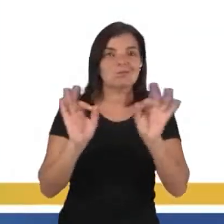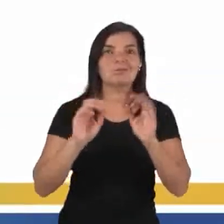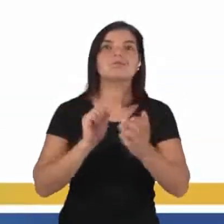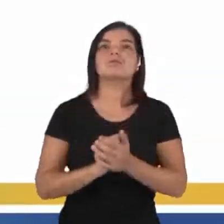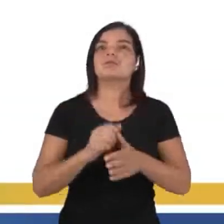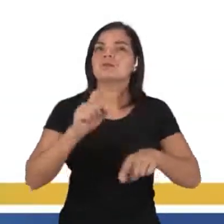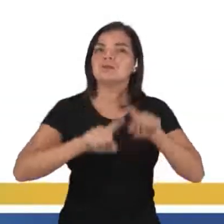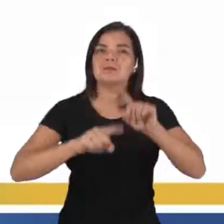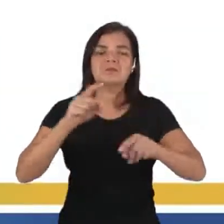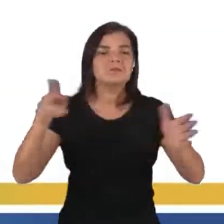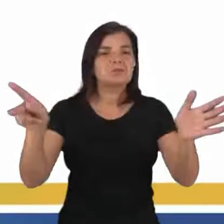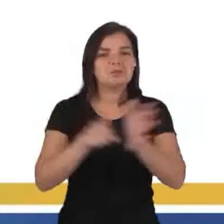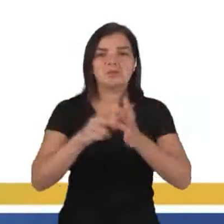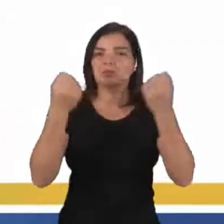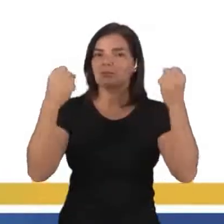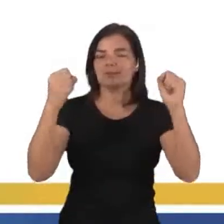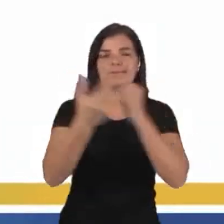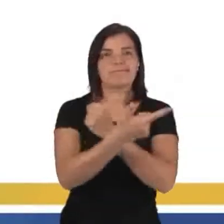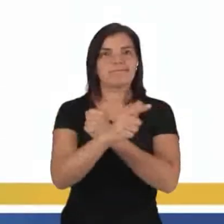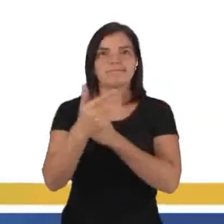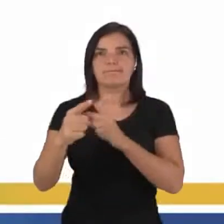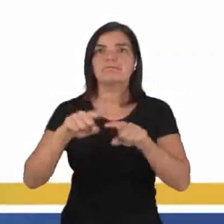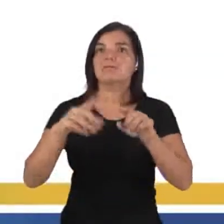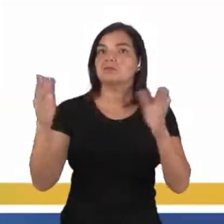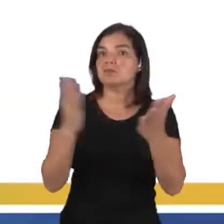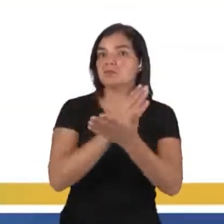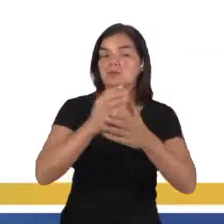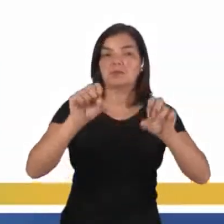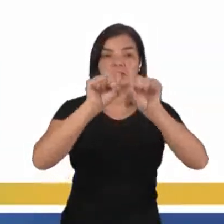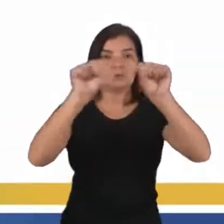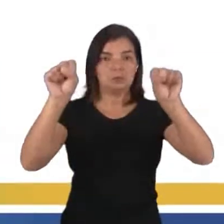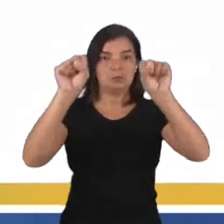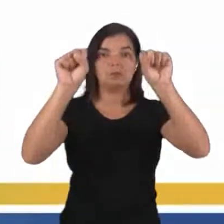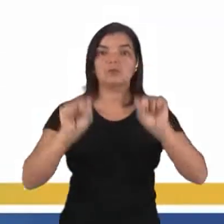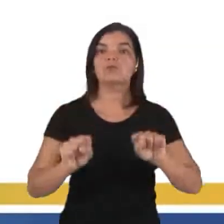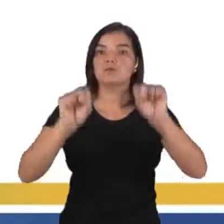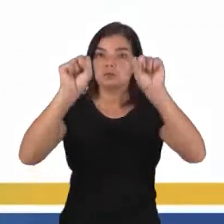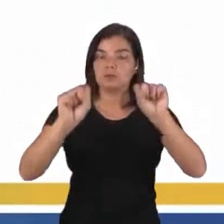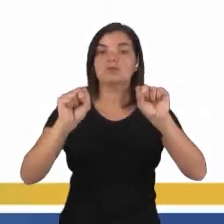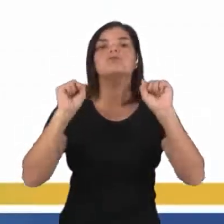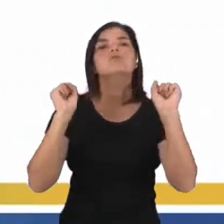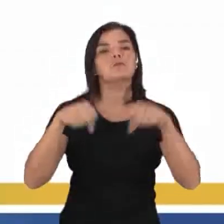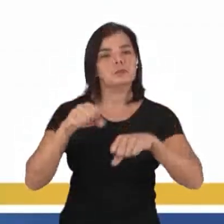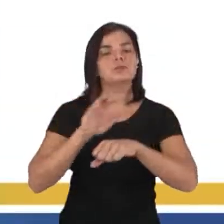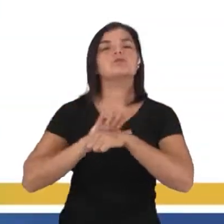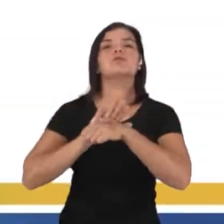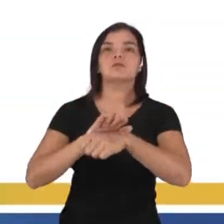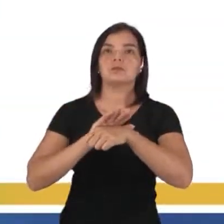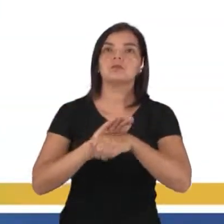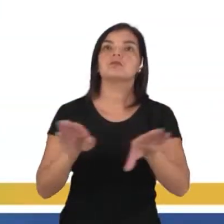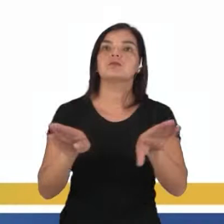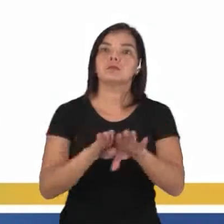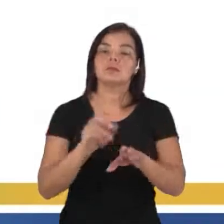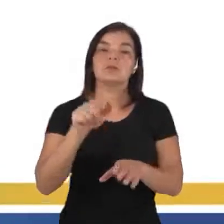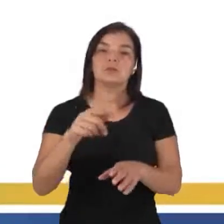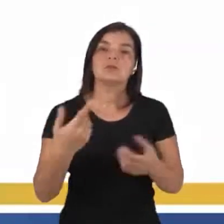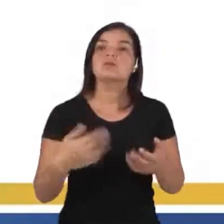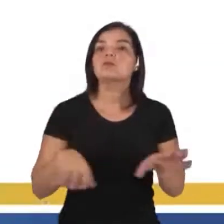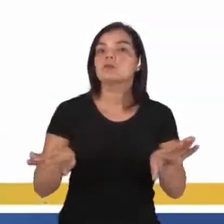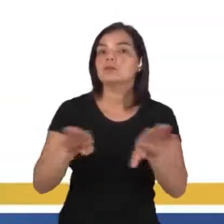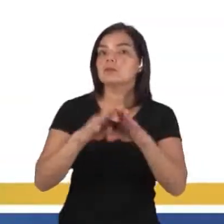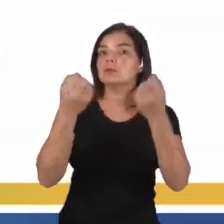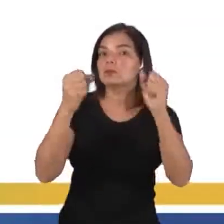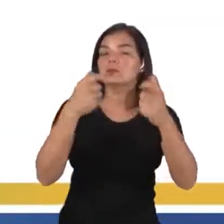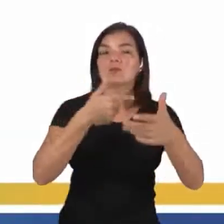de aparelhos de academias. Algumas barras fixas e bastões podem ajudar, mas é possível realizar exercícios